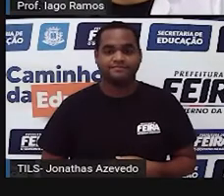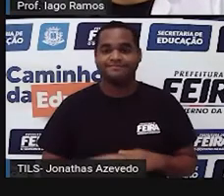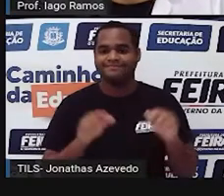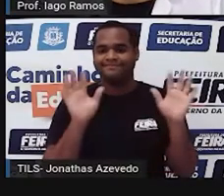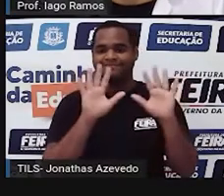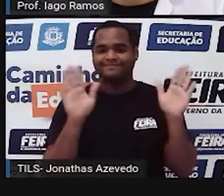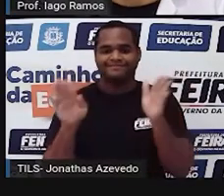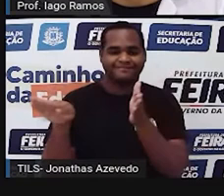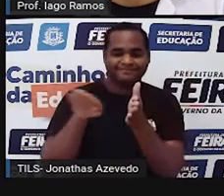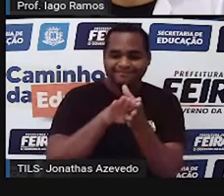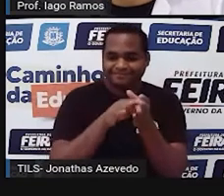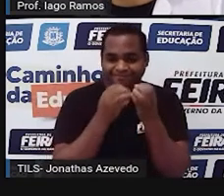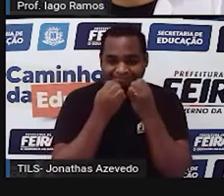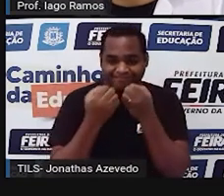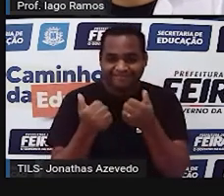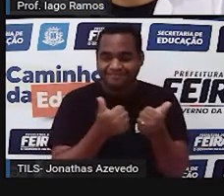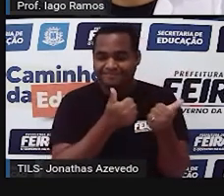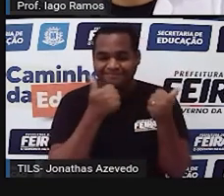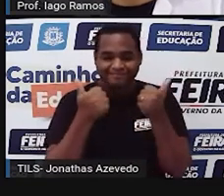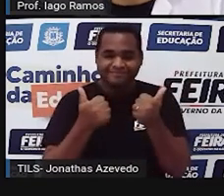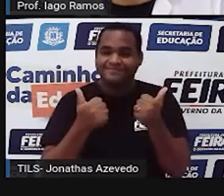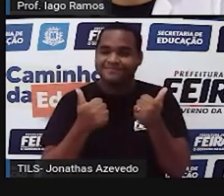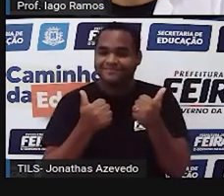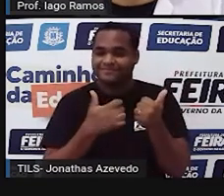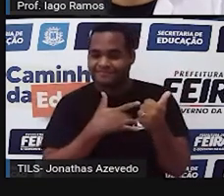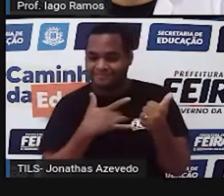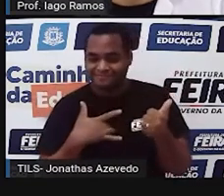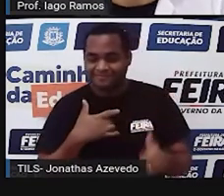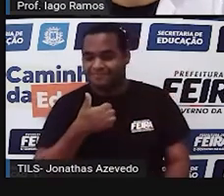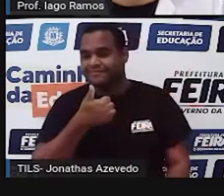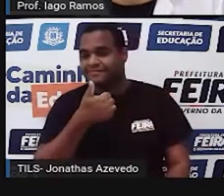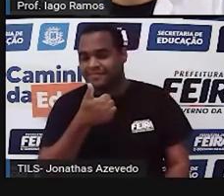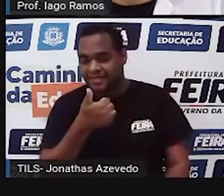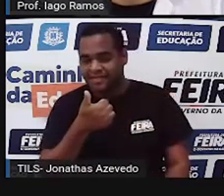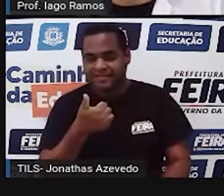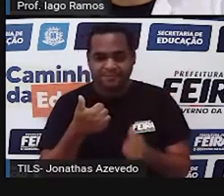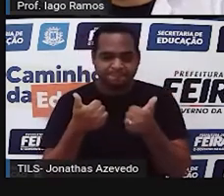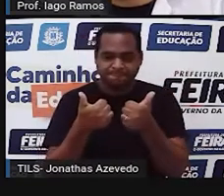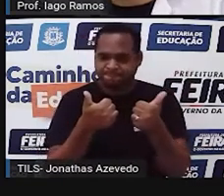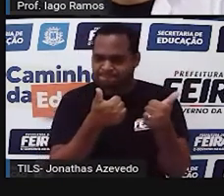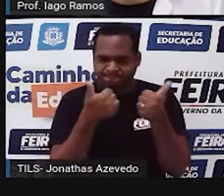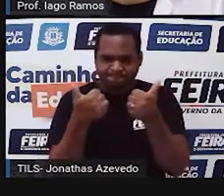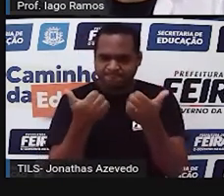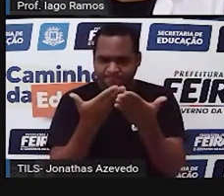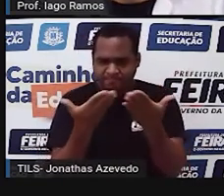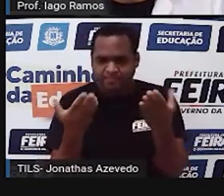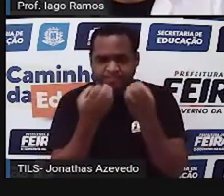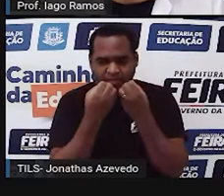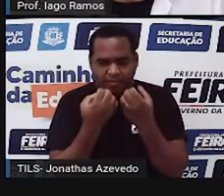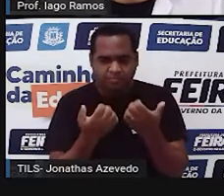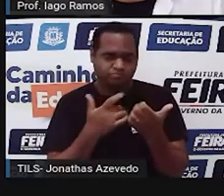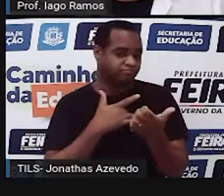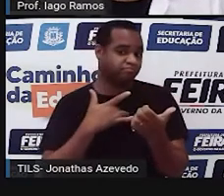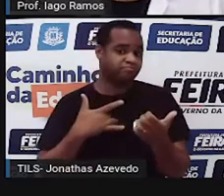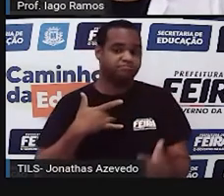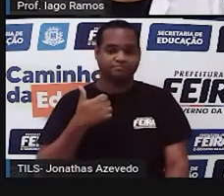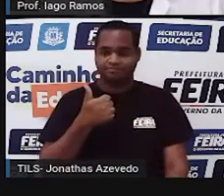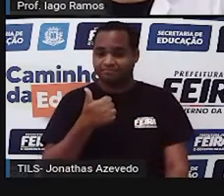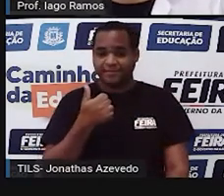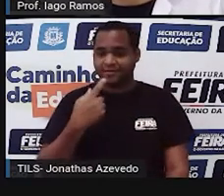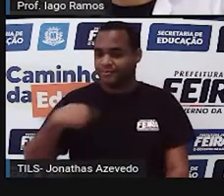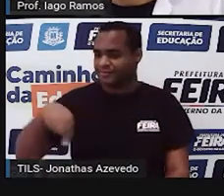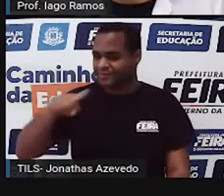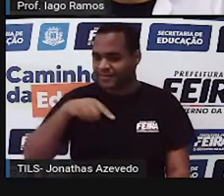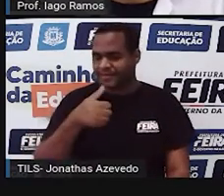Já chegamos Olha aí e aí tudo bem Como é que está você tudo bem Comigo tudo bem